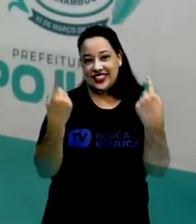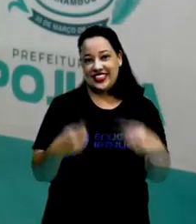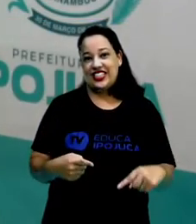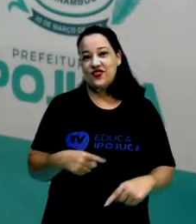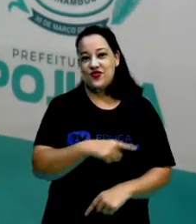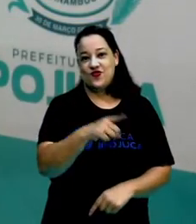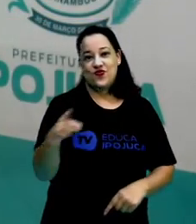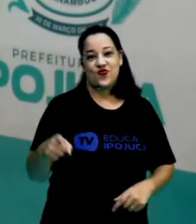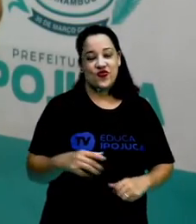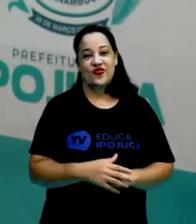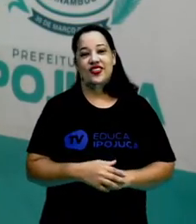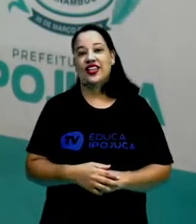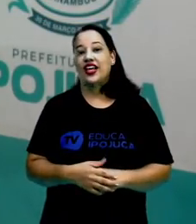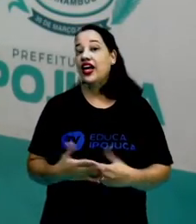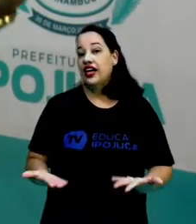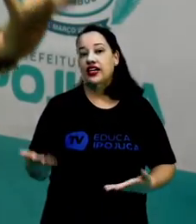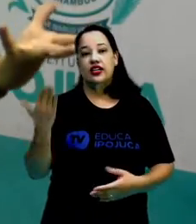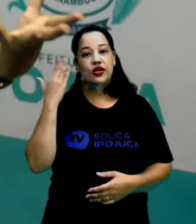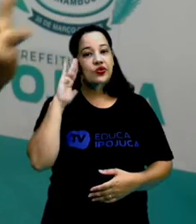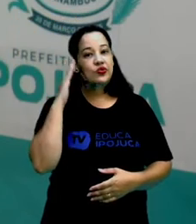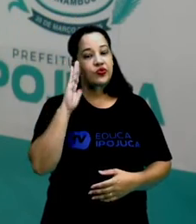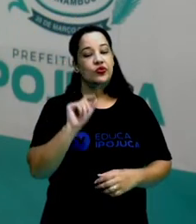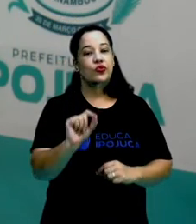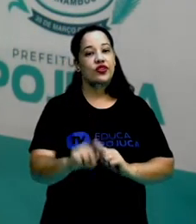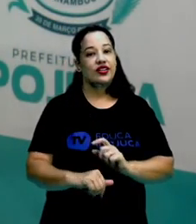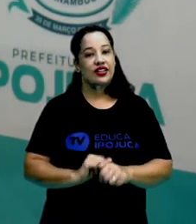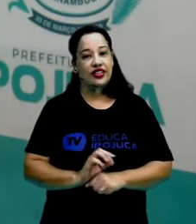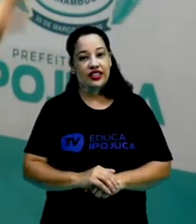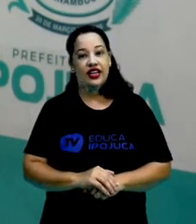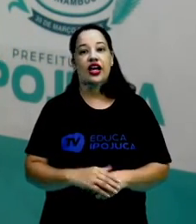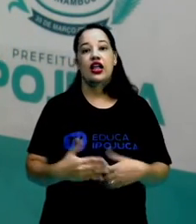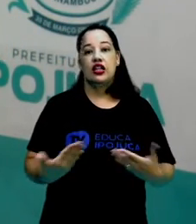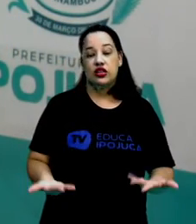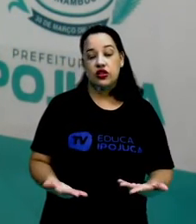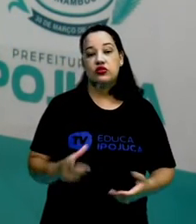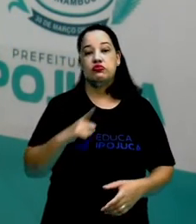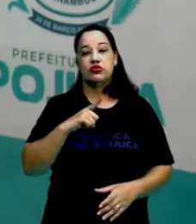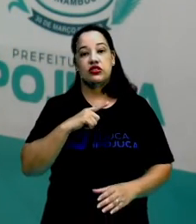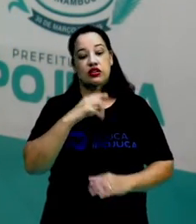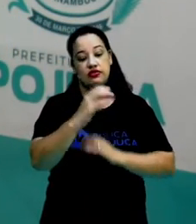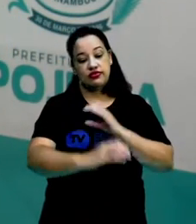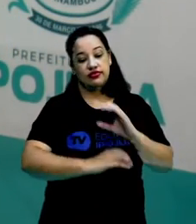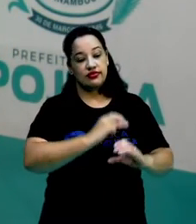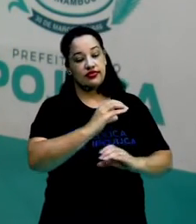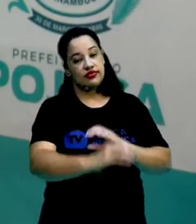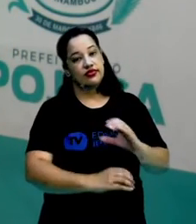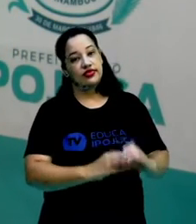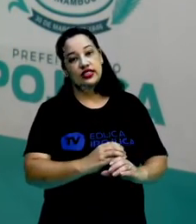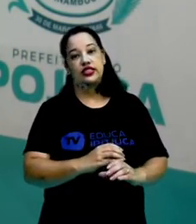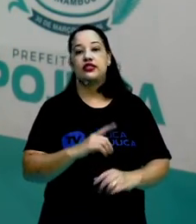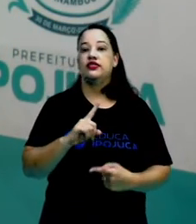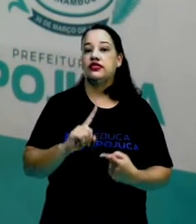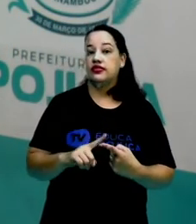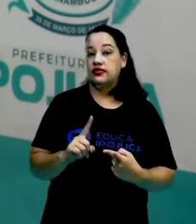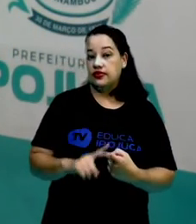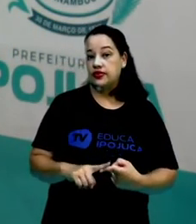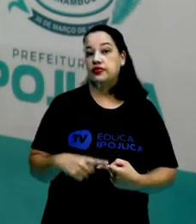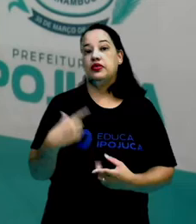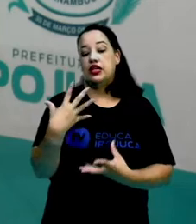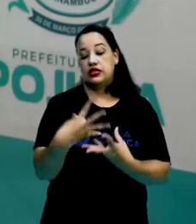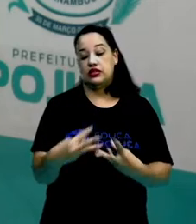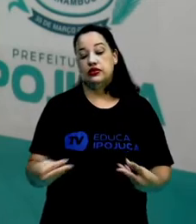Desafio trazido para vocês hoje. Compreendemos que vivemos um processo cíclico, que o processo de decomposição